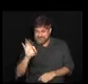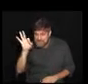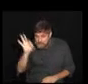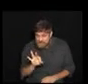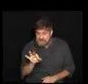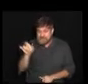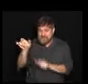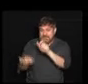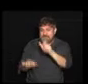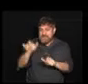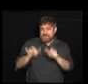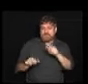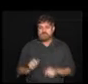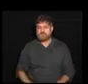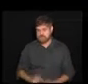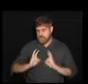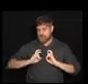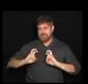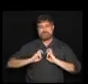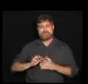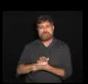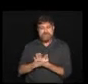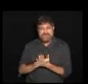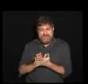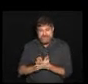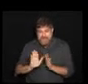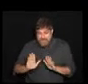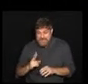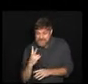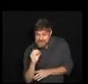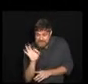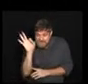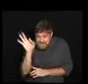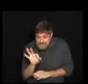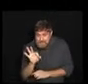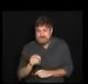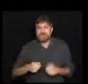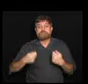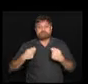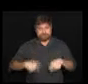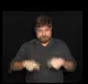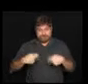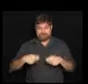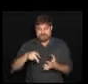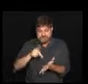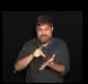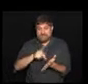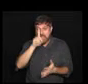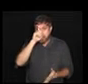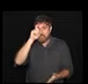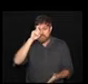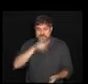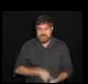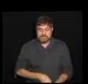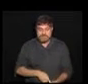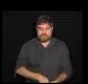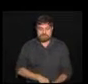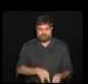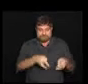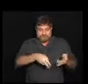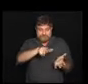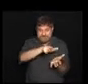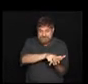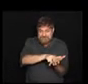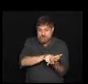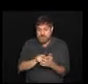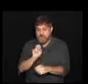80% dos casos vão ser assintomáticos, porém 20% vão necessitar de hospitalização. Um vírus